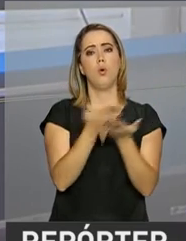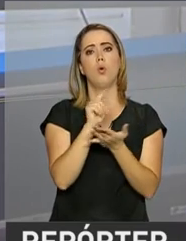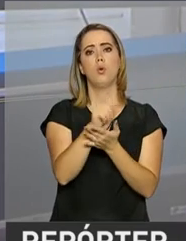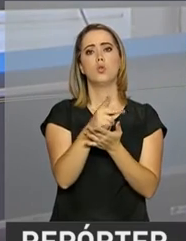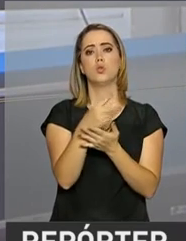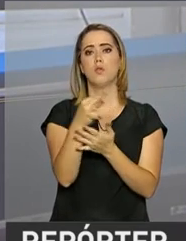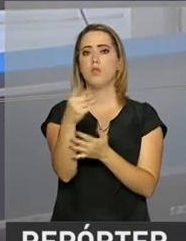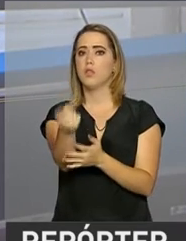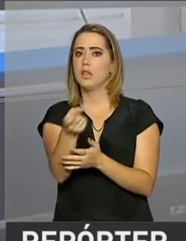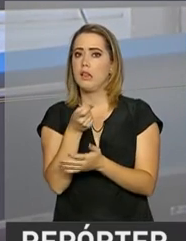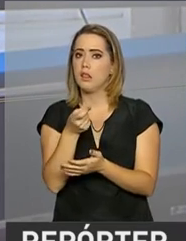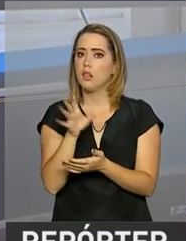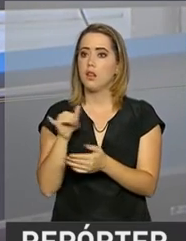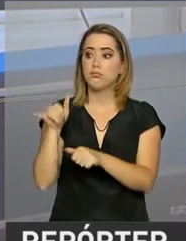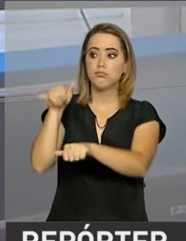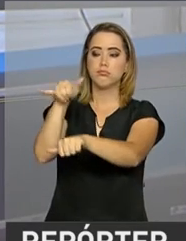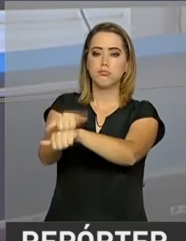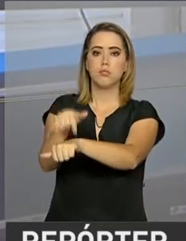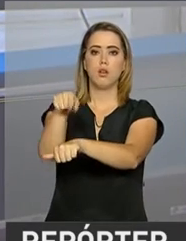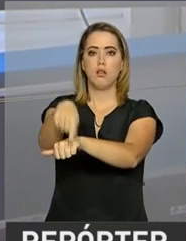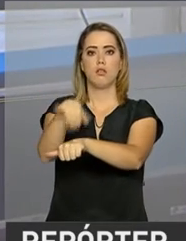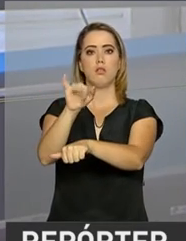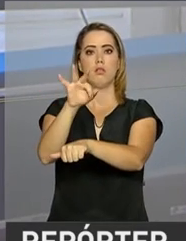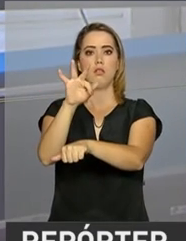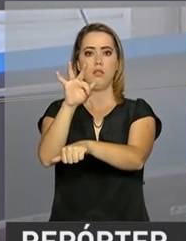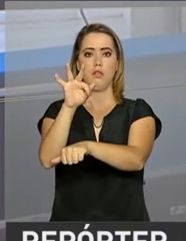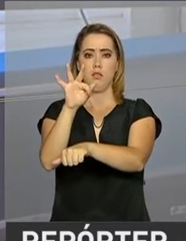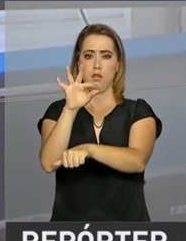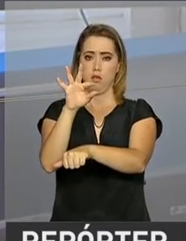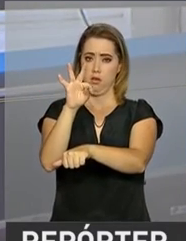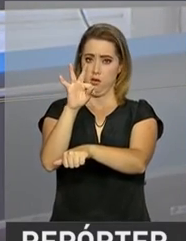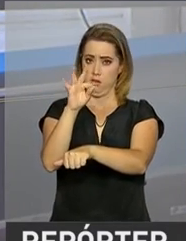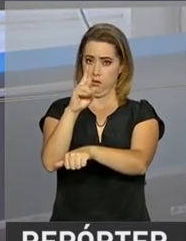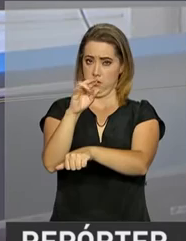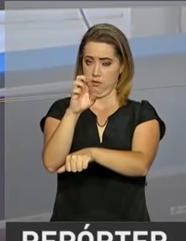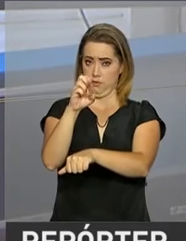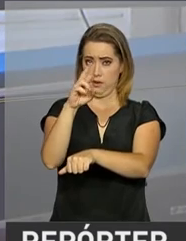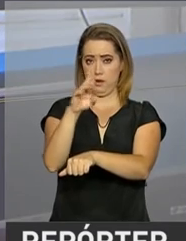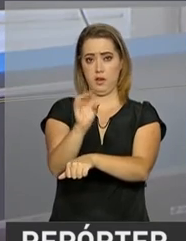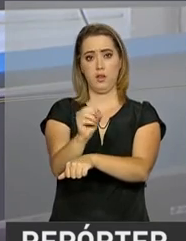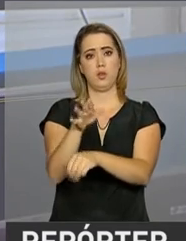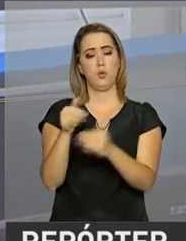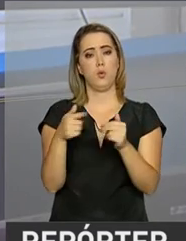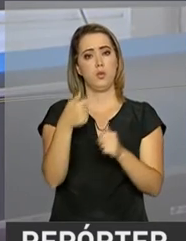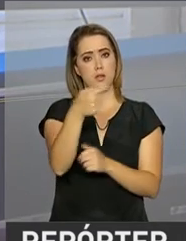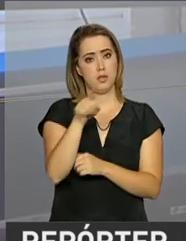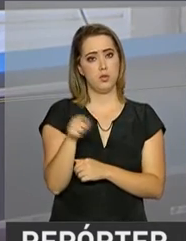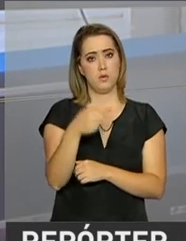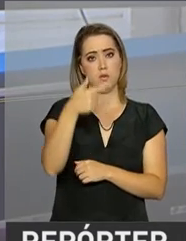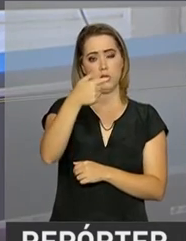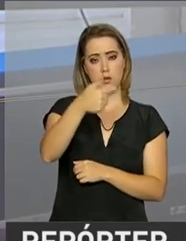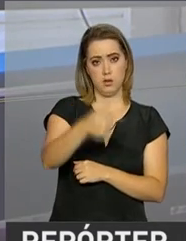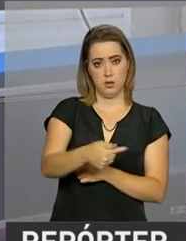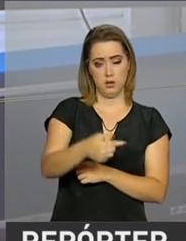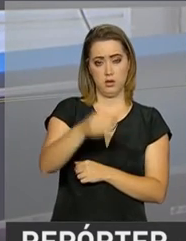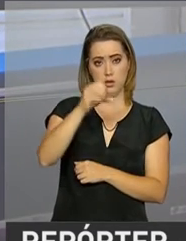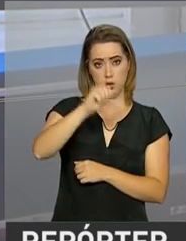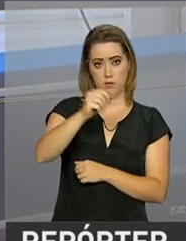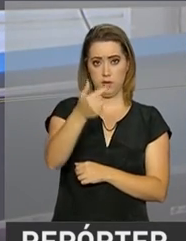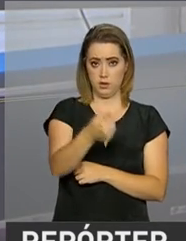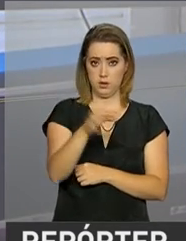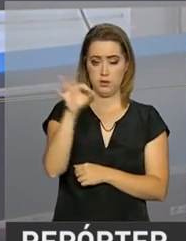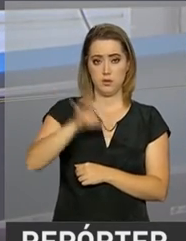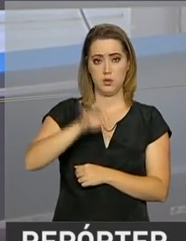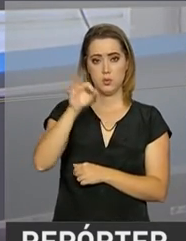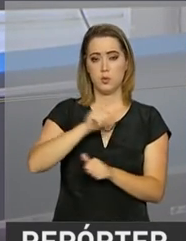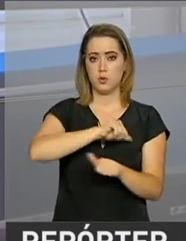aeroportos públicos administrados pela infraero os valores sofrerão reajuste de 7,97 por cento com a mudança